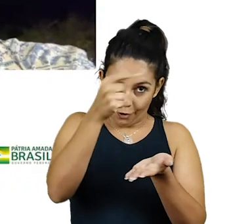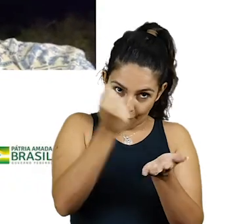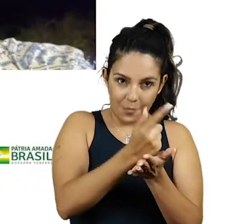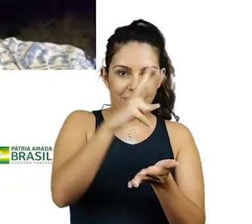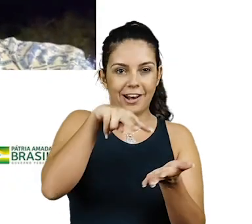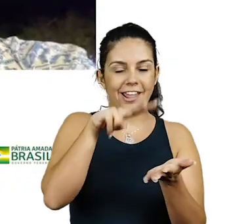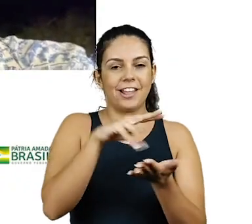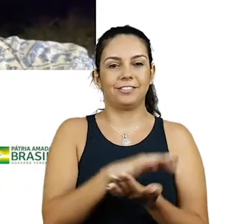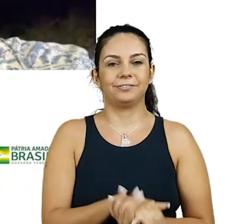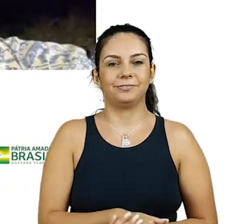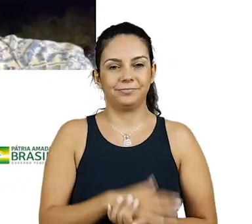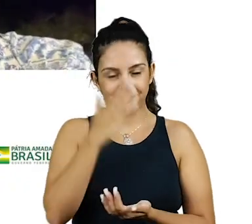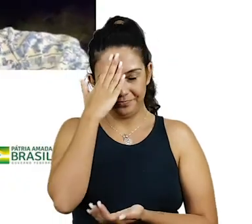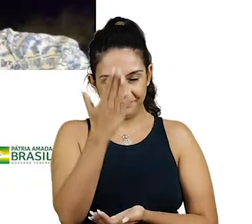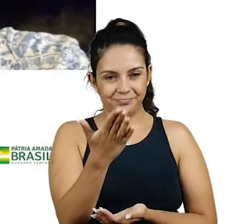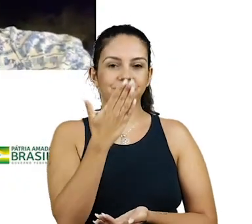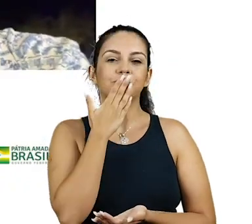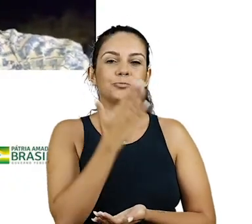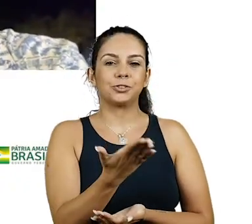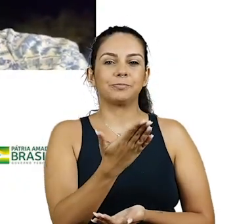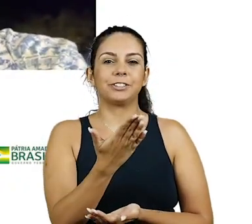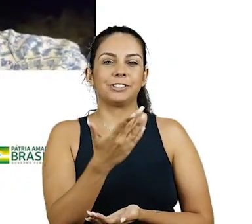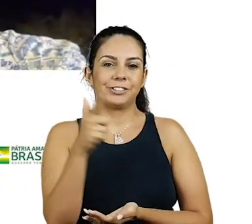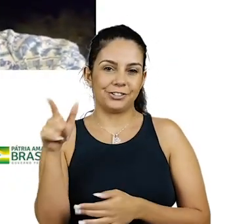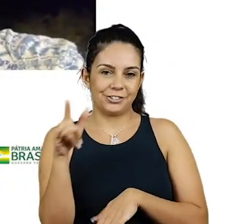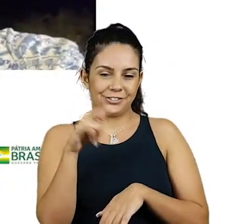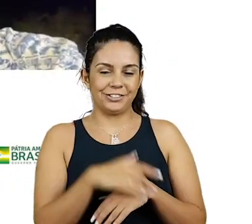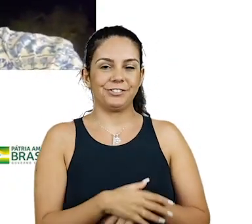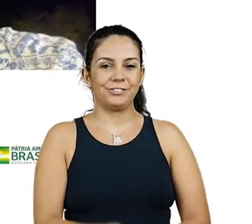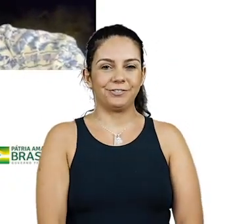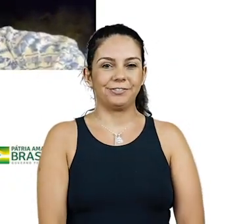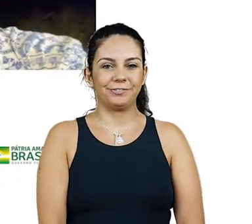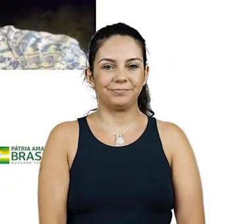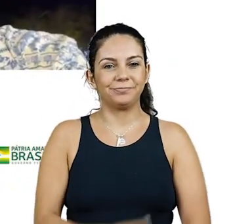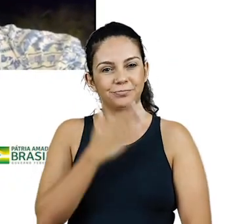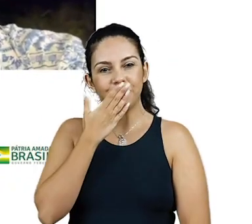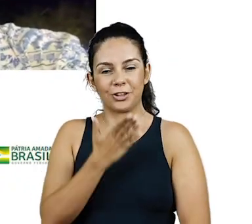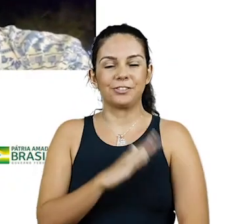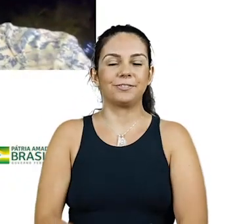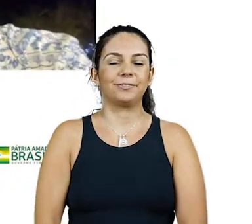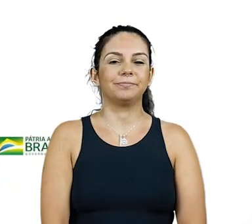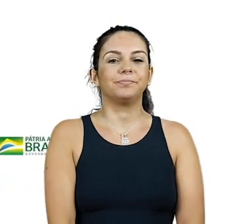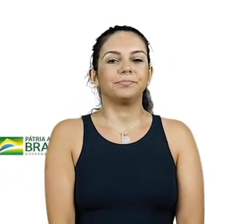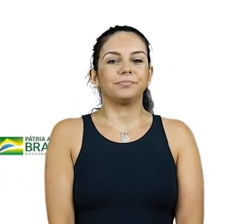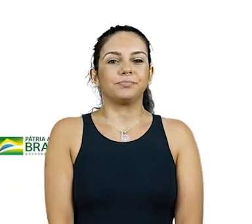Leiam. Obrigado, querido. Um beijo daqui do Rio Grande do Norte. Igual. Beijo. Sim.